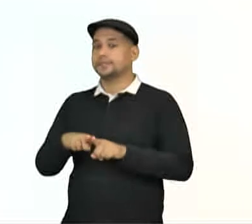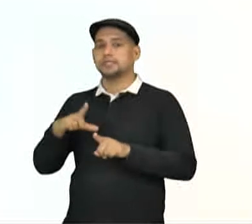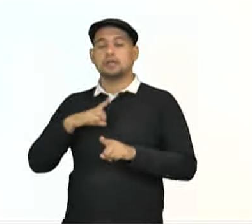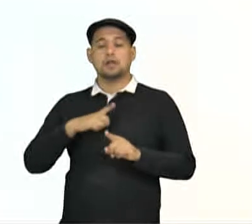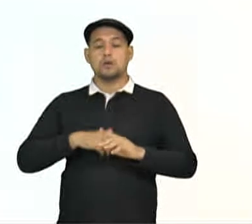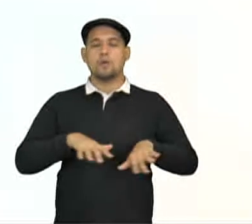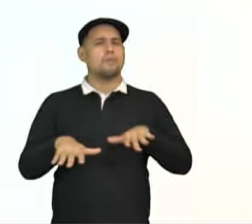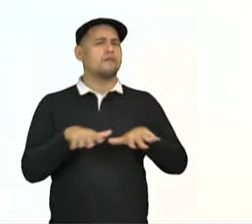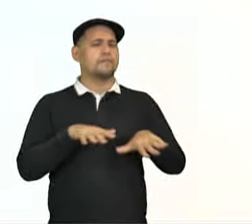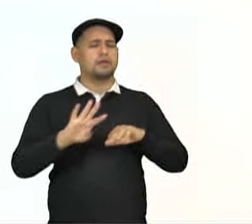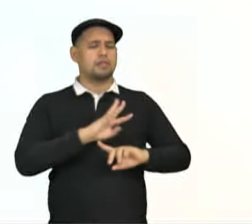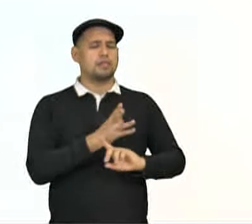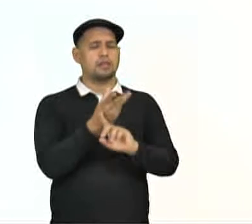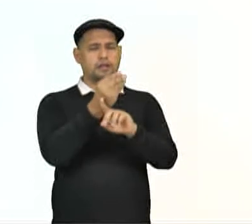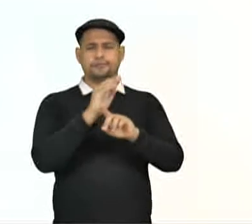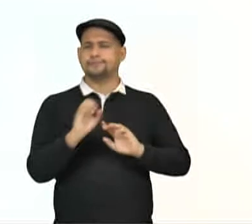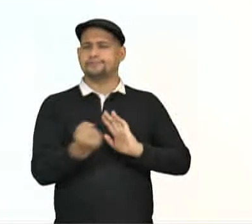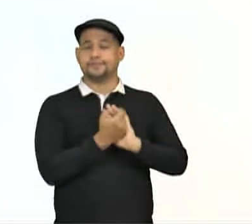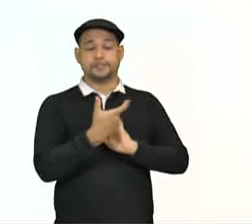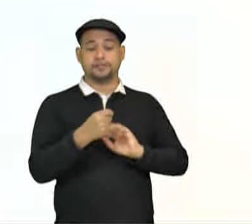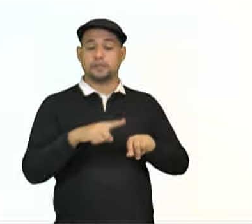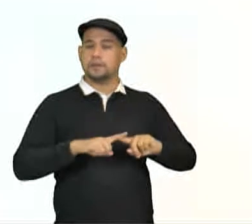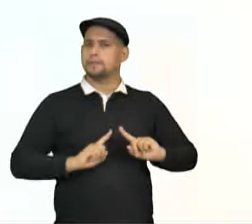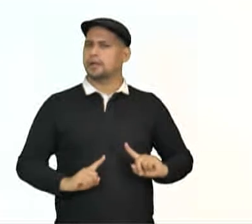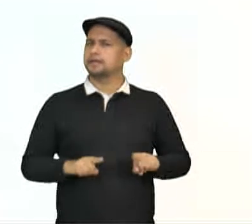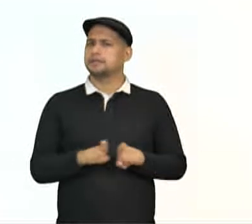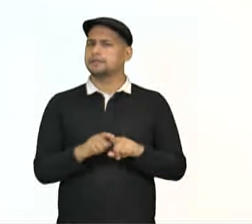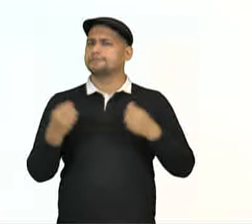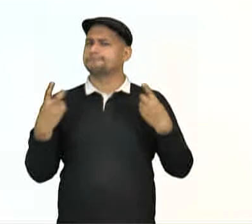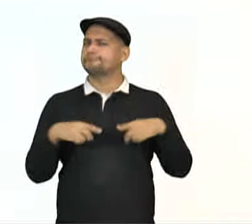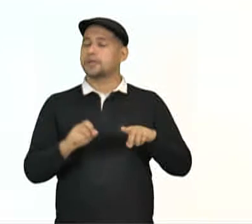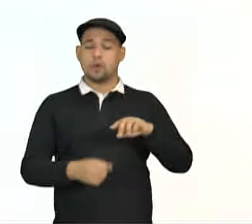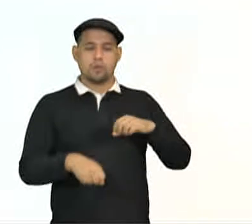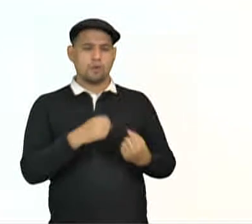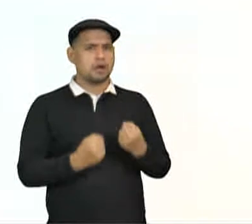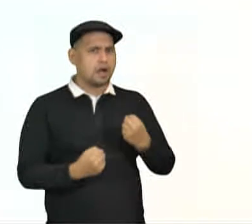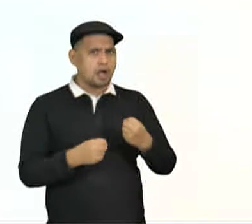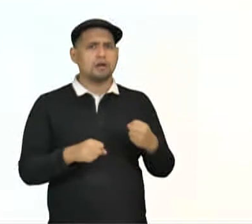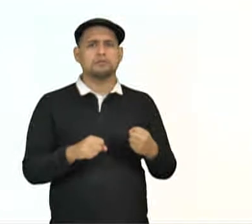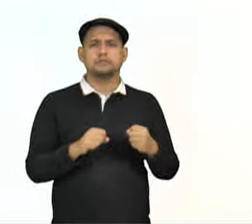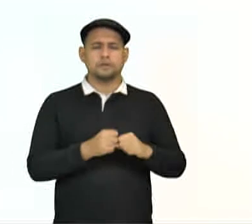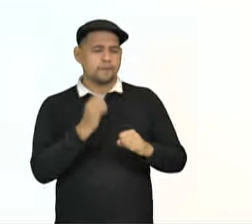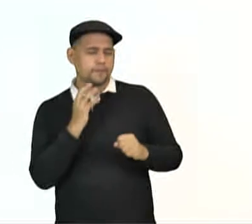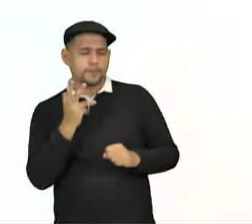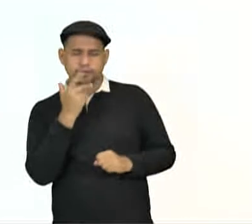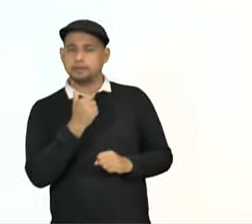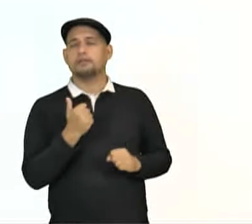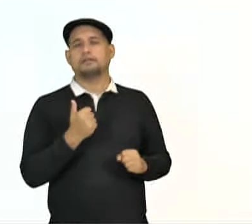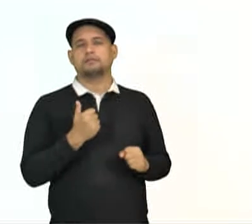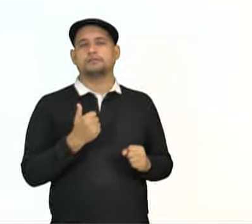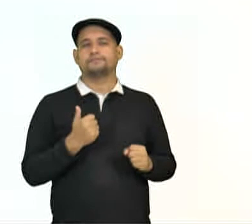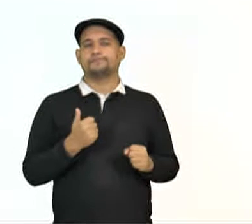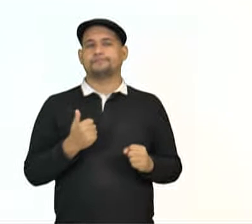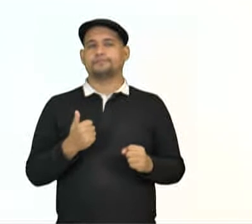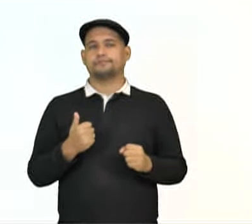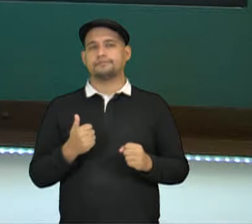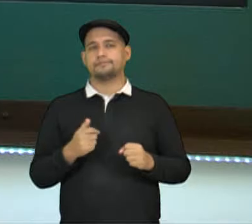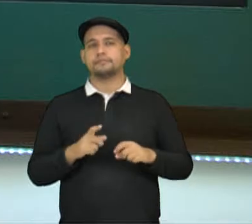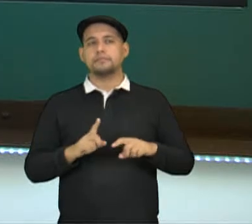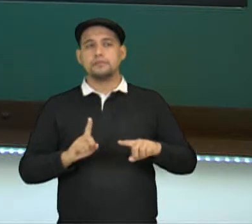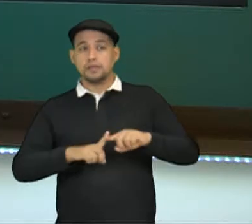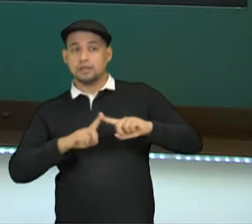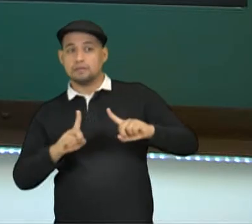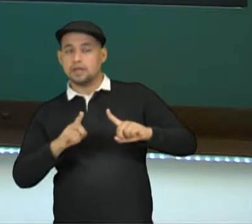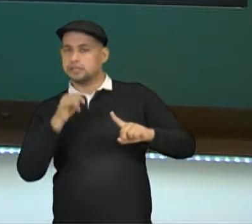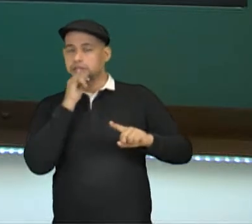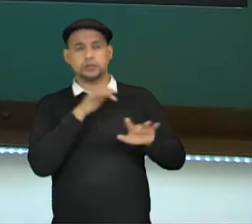mais politizado do século XX. Com um tom ardente, ele comenta: o automóvel ruidoso é mais belo do que a vitória da democracia. Gente,